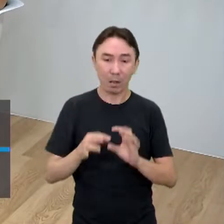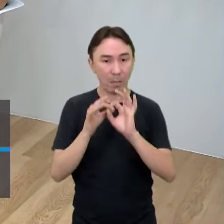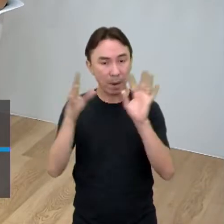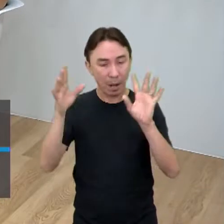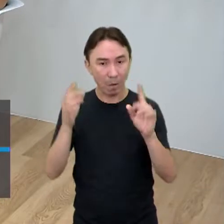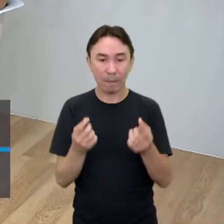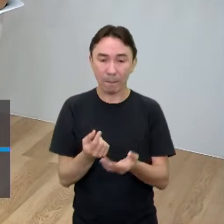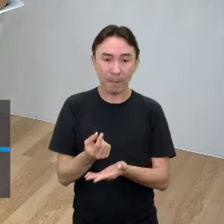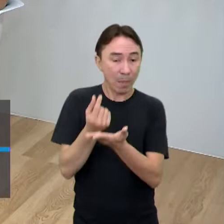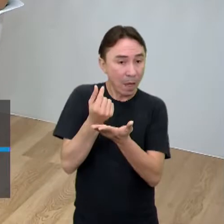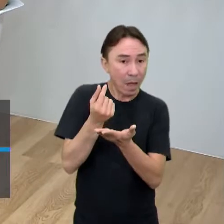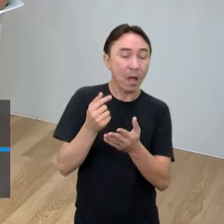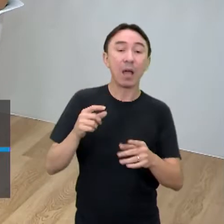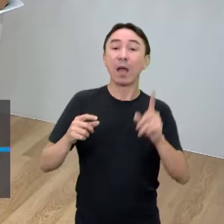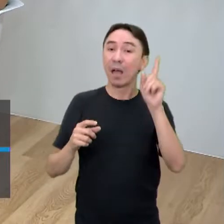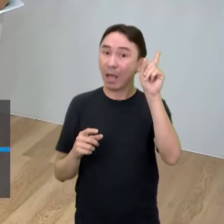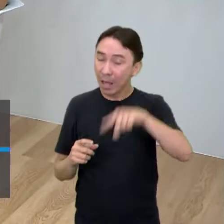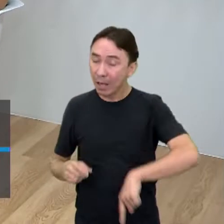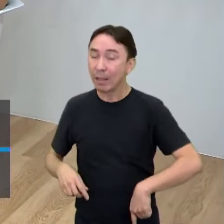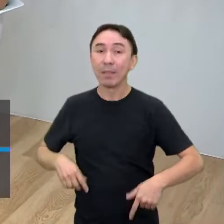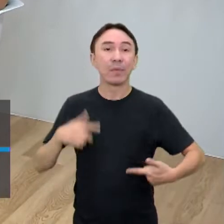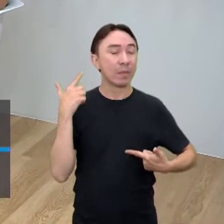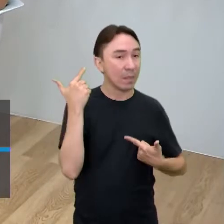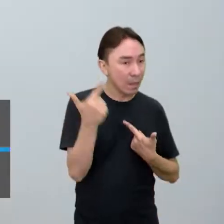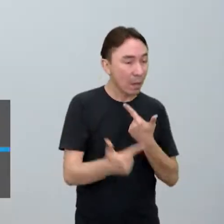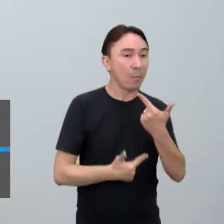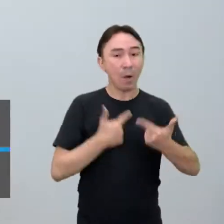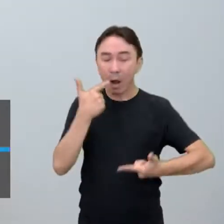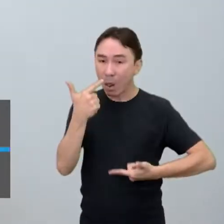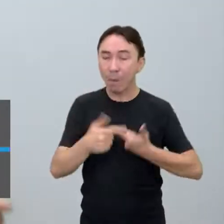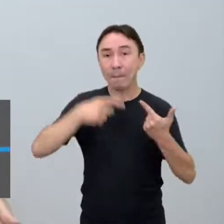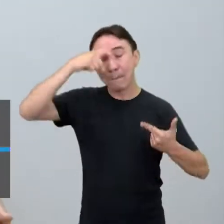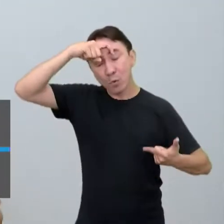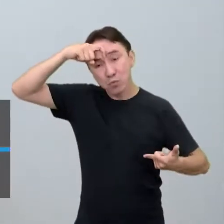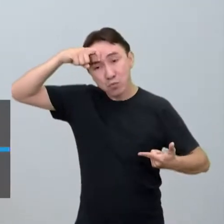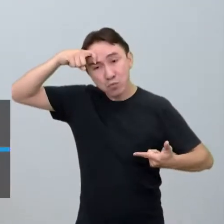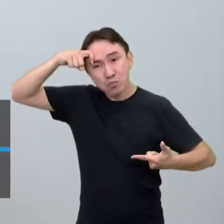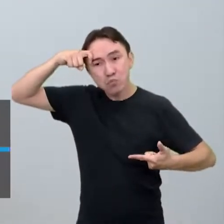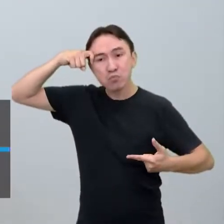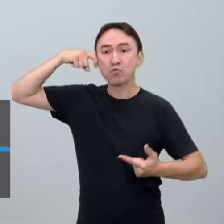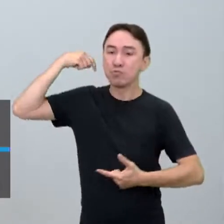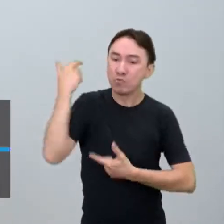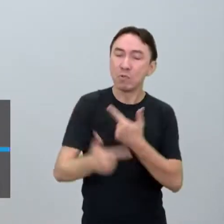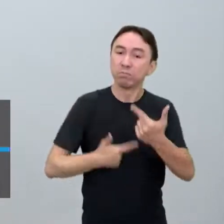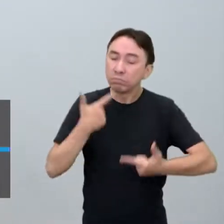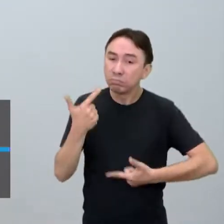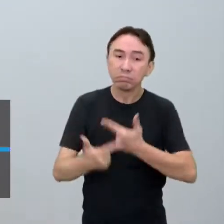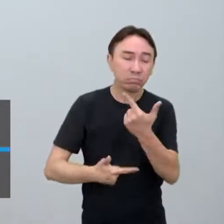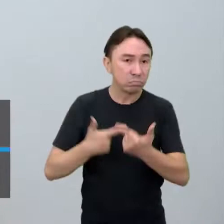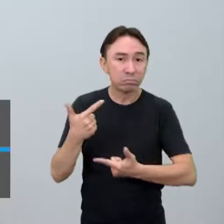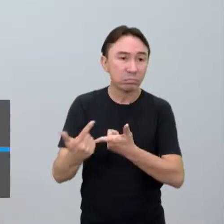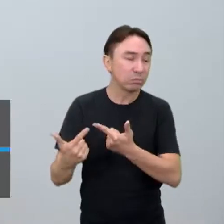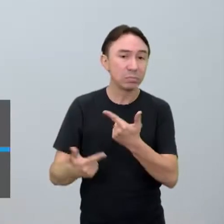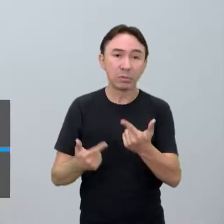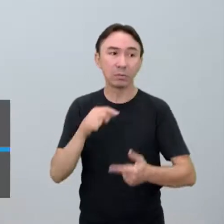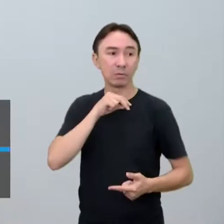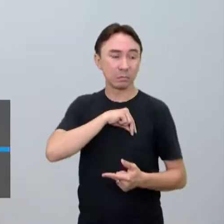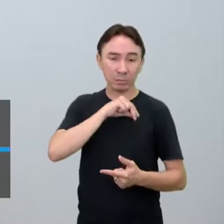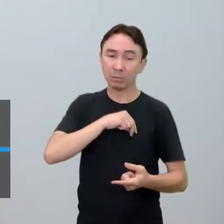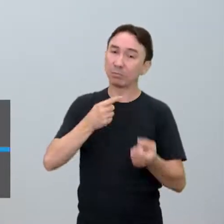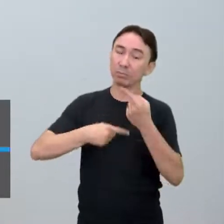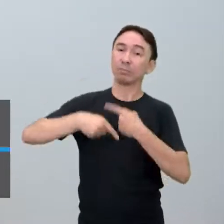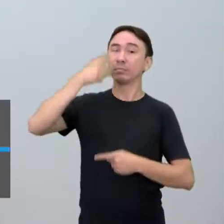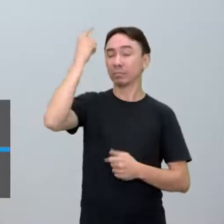é através do trabalho. E a gente sabe que quando falta trabalho, falta aí por tabela uma série